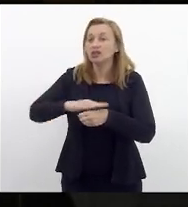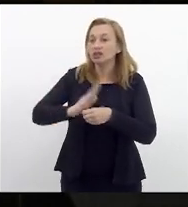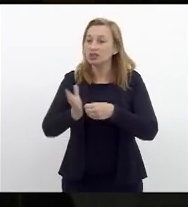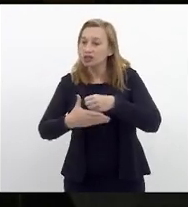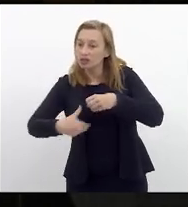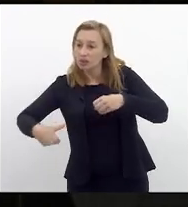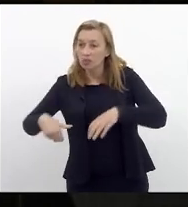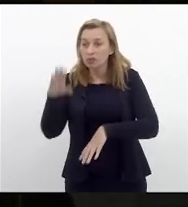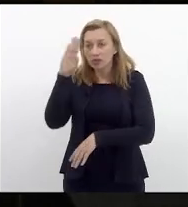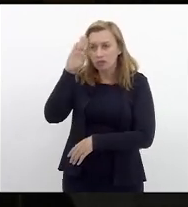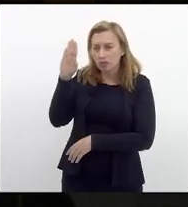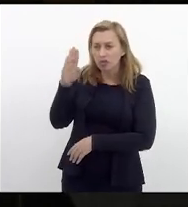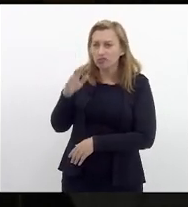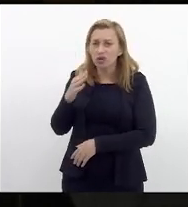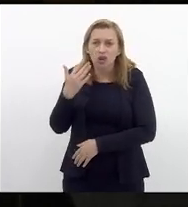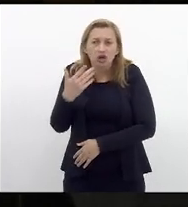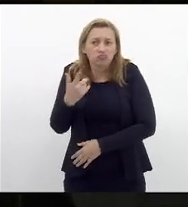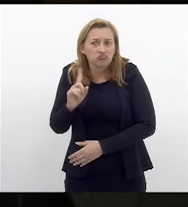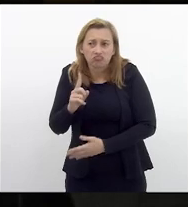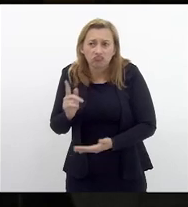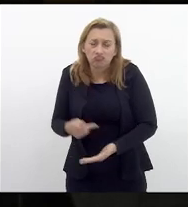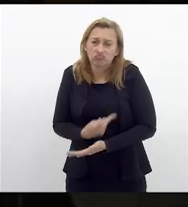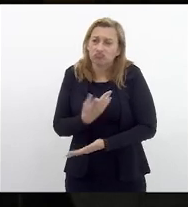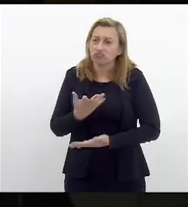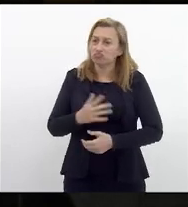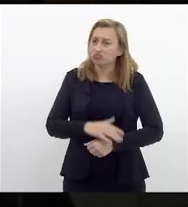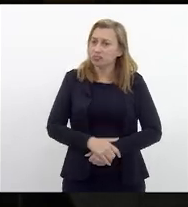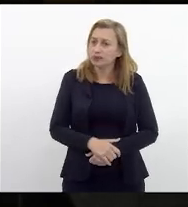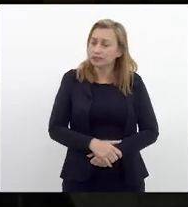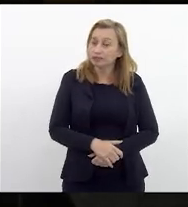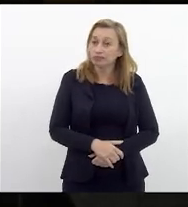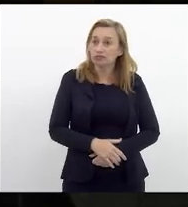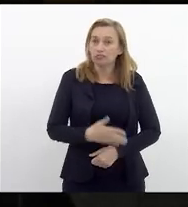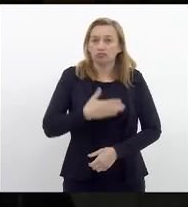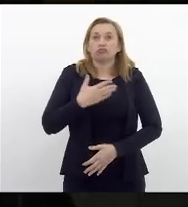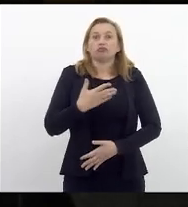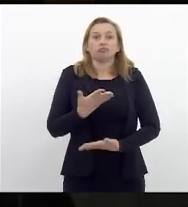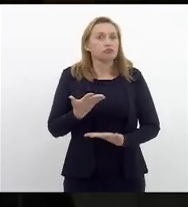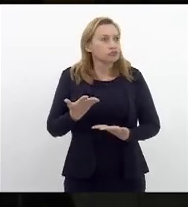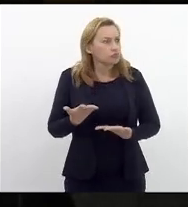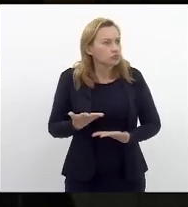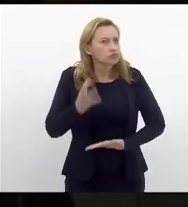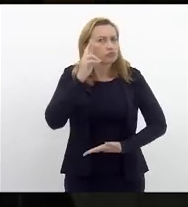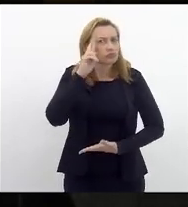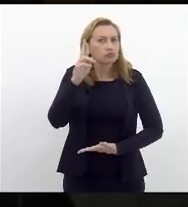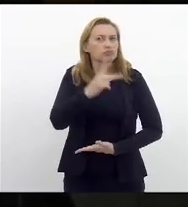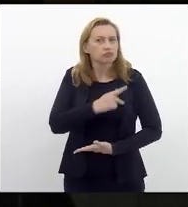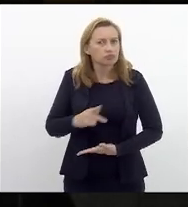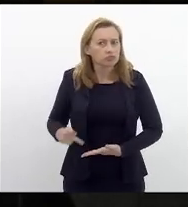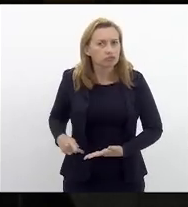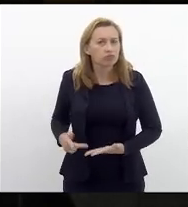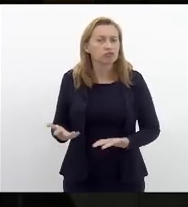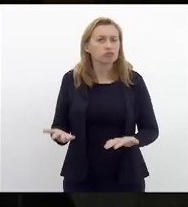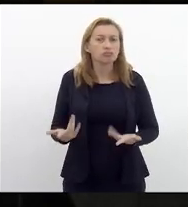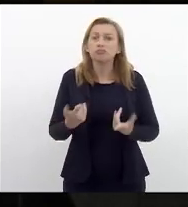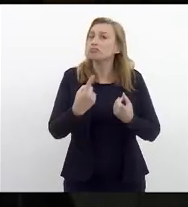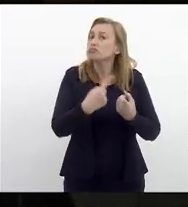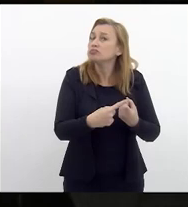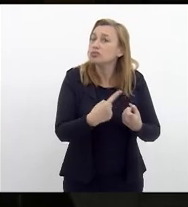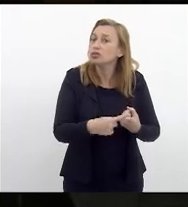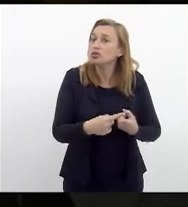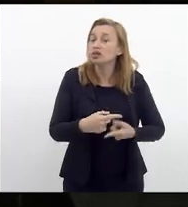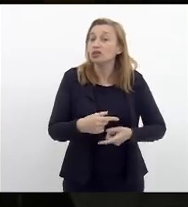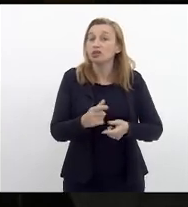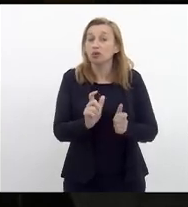saneamento. E não é o que está ocorrendo. E isso me assusta, senhor presidente, porque eu vou ter